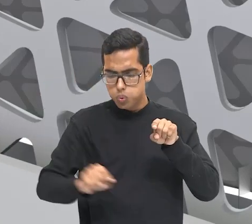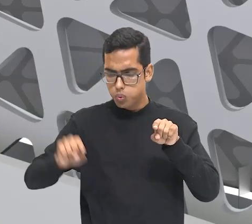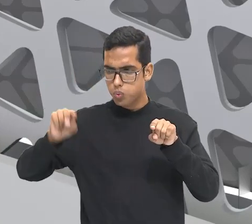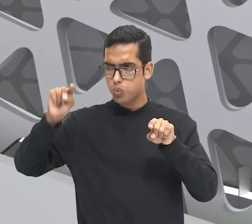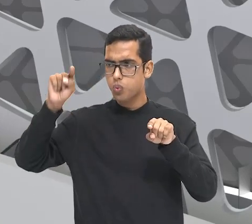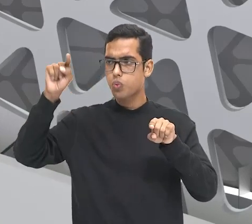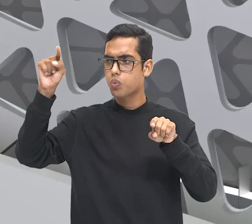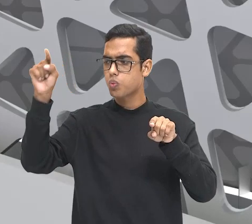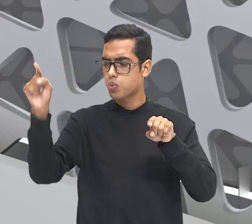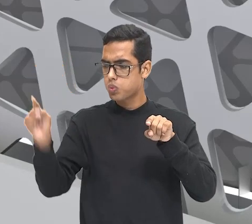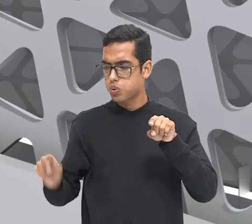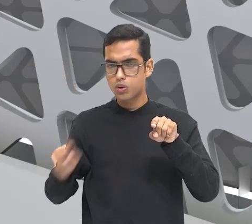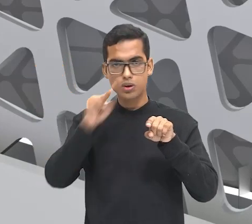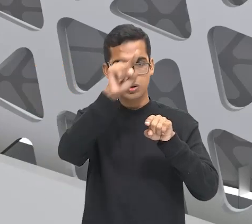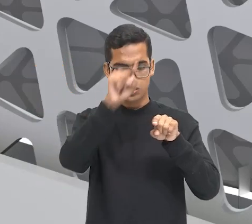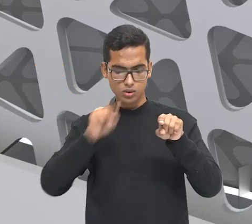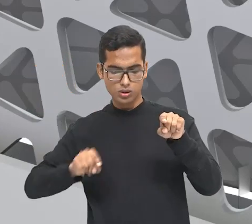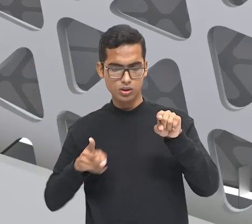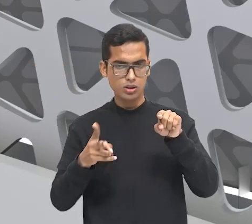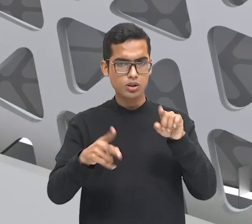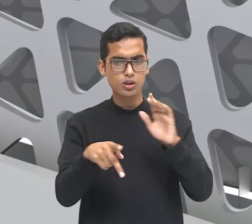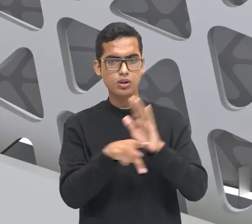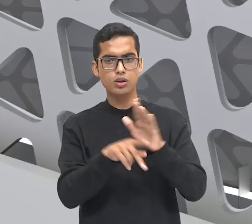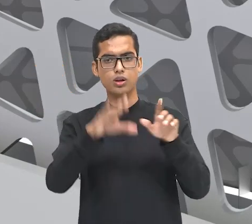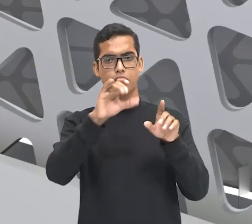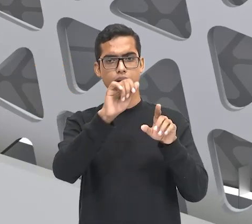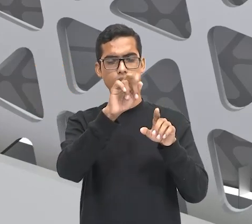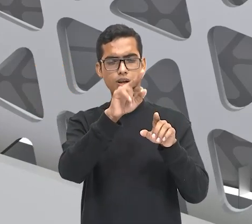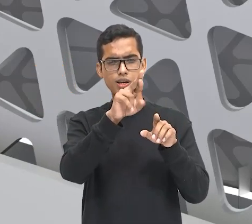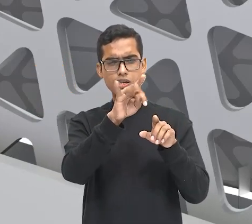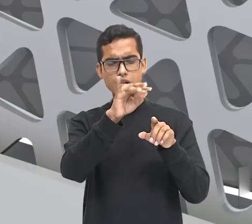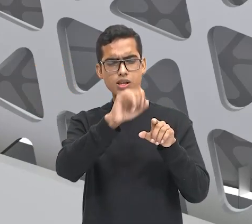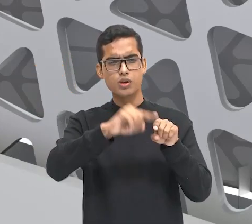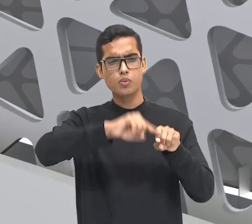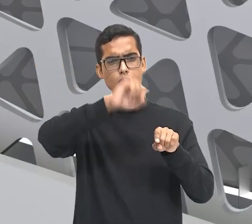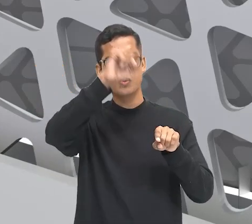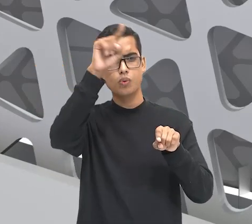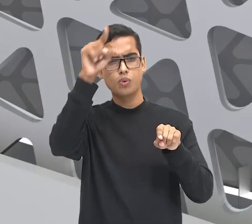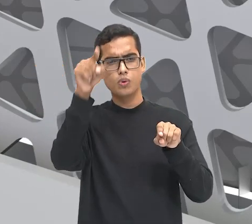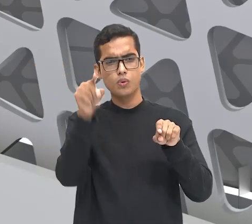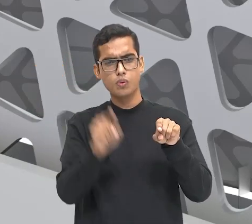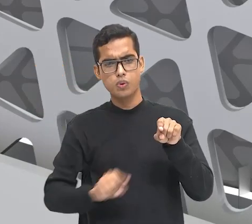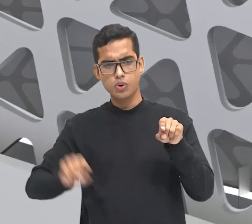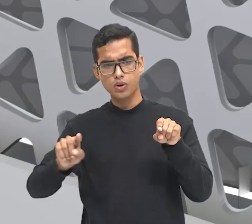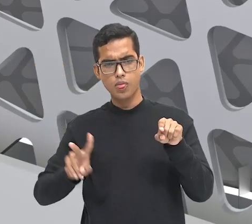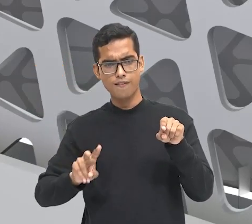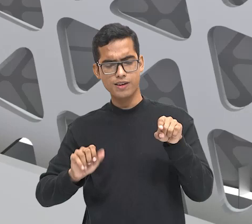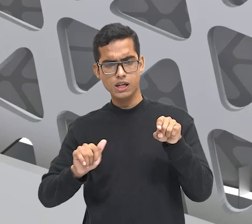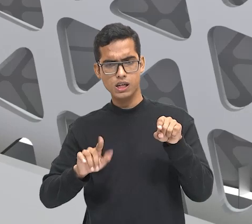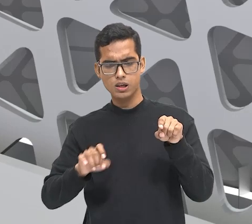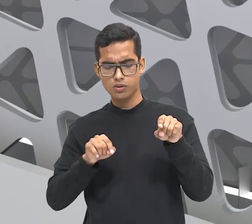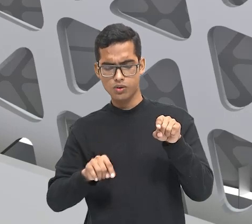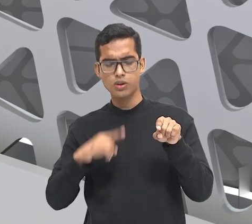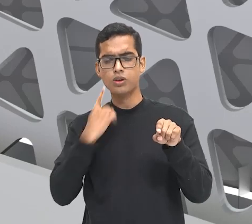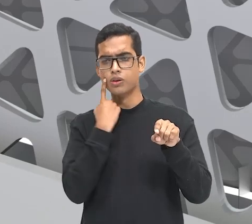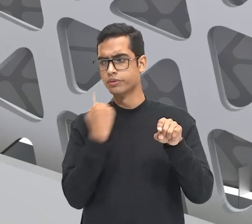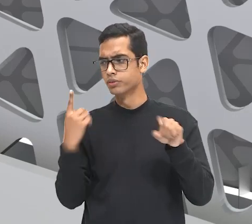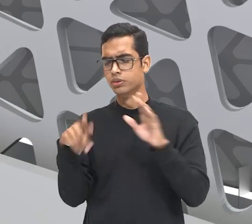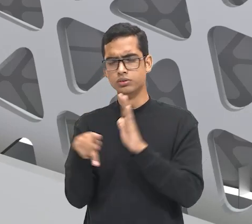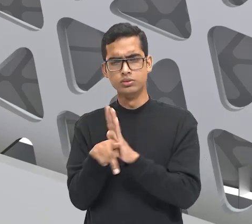baixa, certo? Que é justamente a crista e o vale. A gente tem uma imagem ainda sobre isso que a gente vai mostrar daqui a pouco. Então, olha